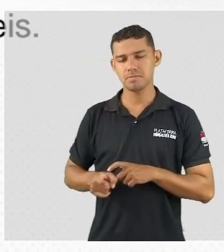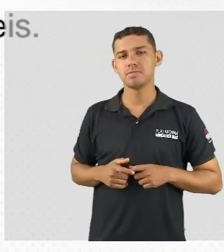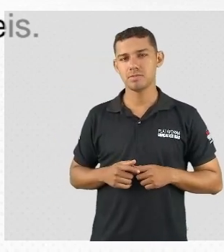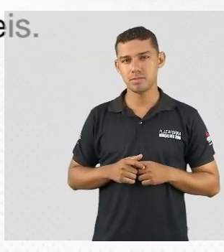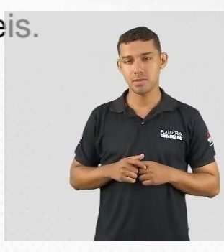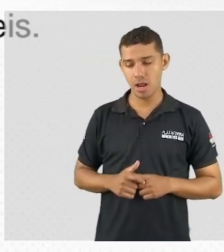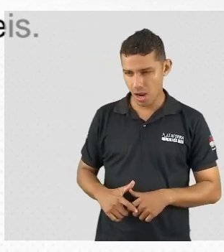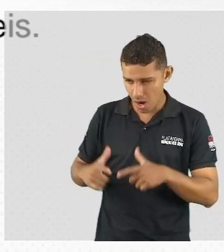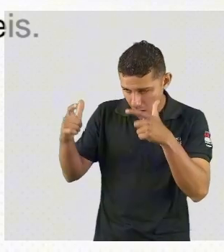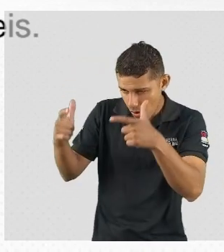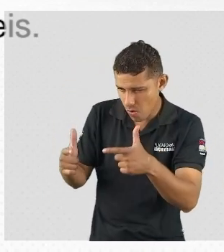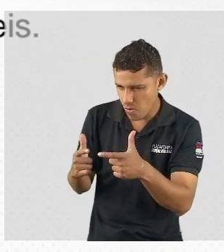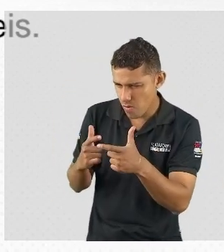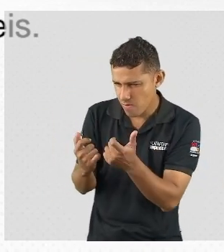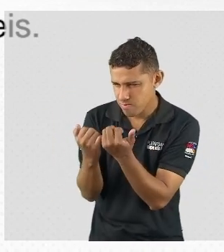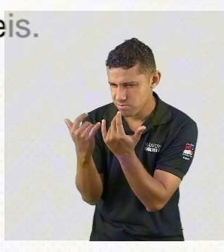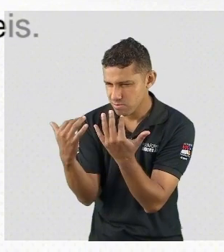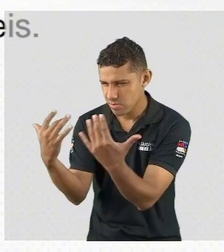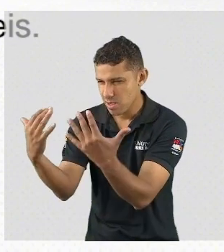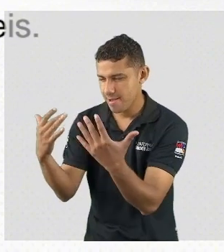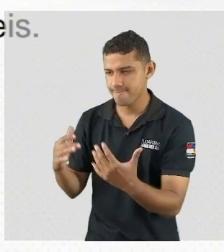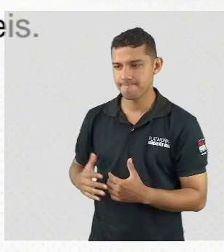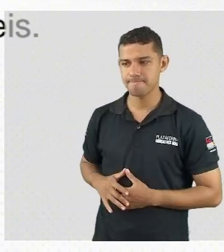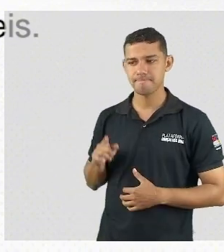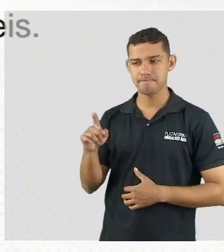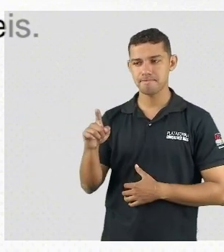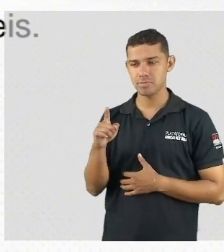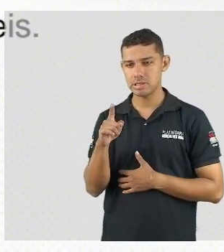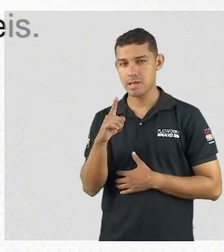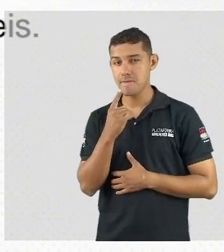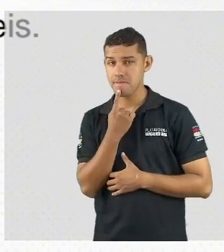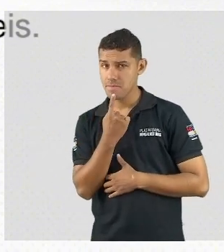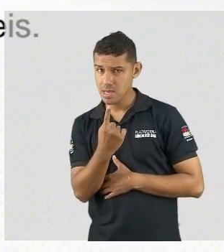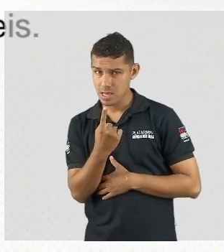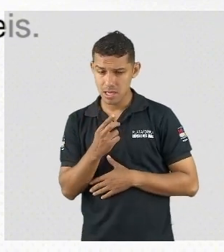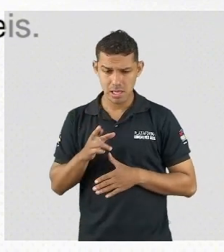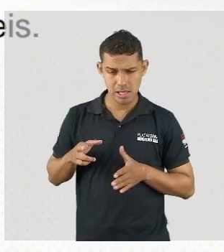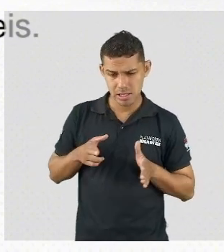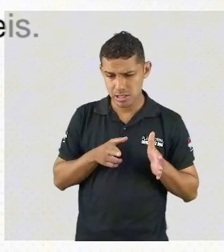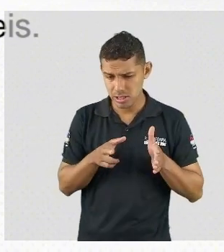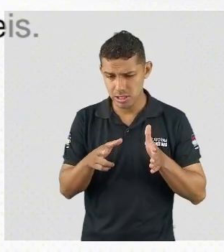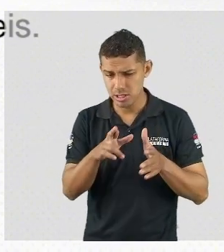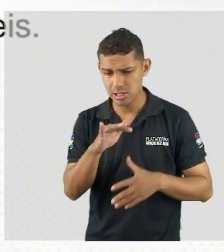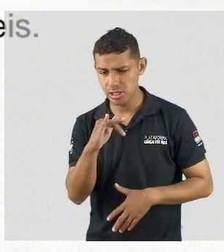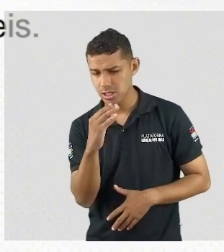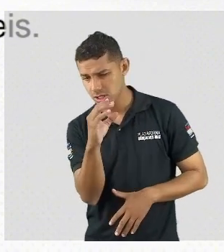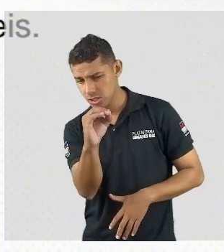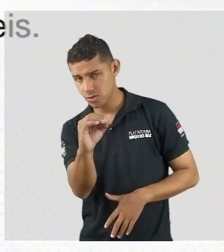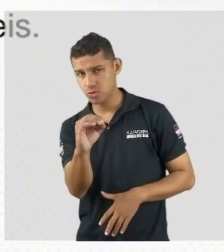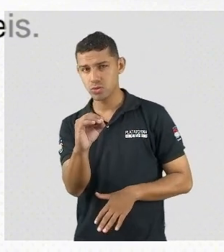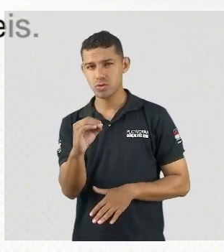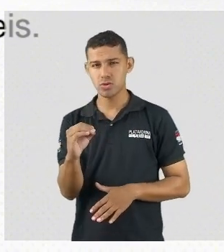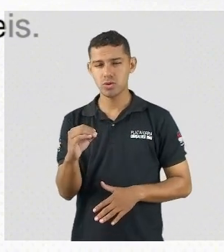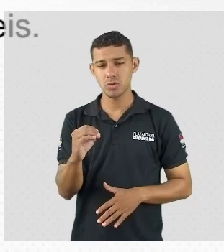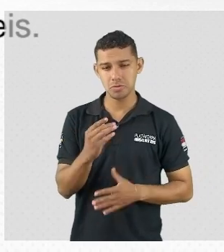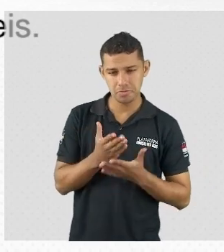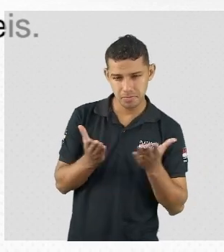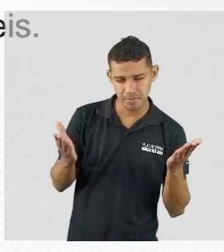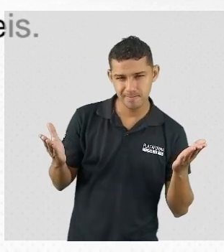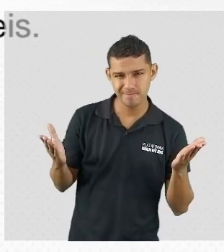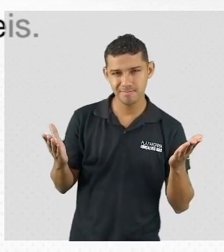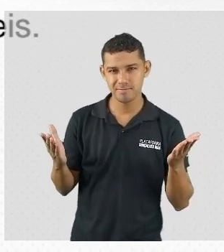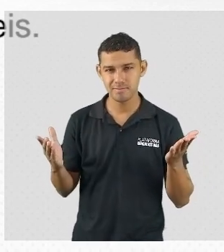Então, aquelas terras que eram mais férteis, elas que estavam mais às beiras ali, né, às margens dos rios mais perenes. E